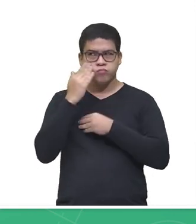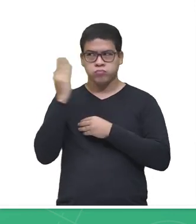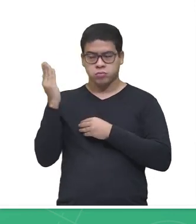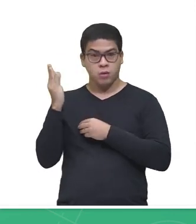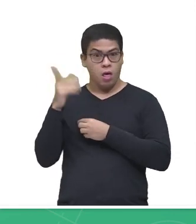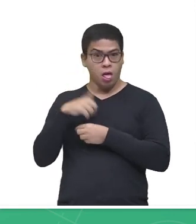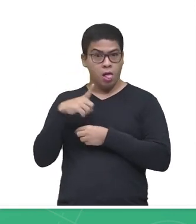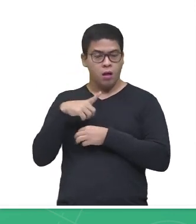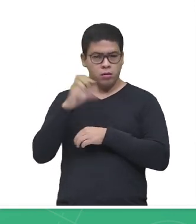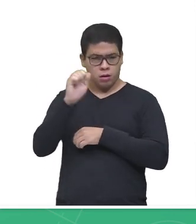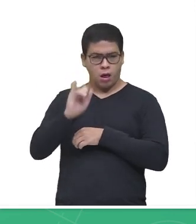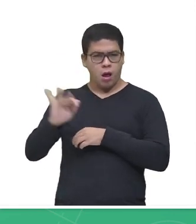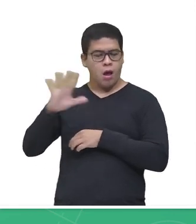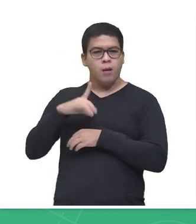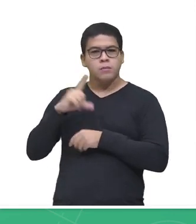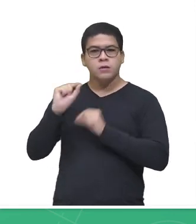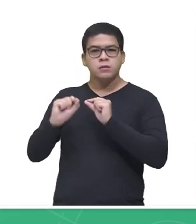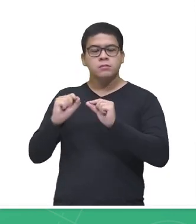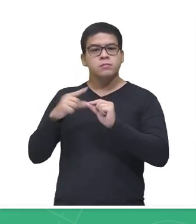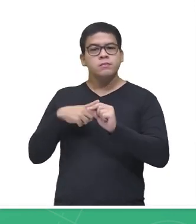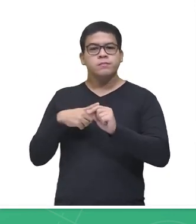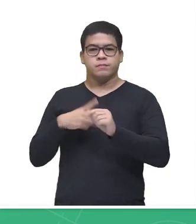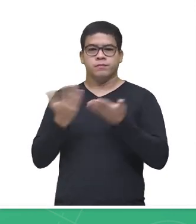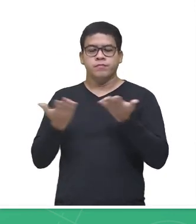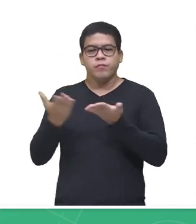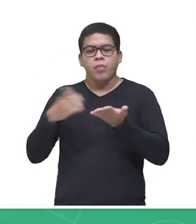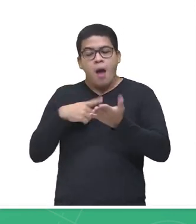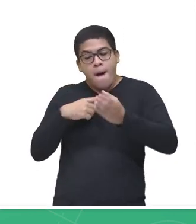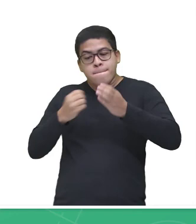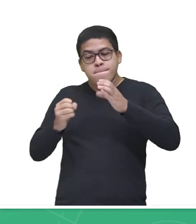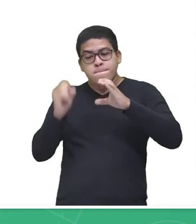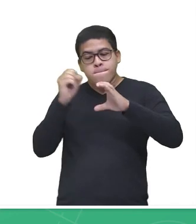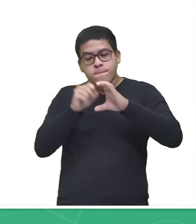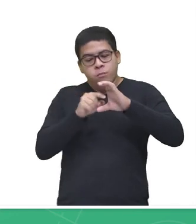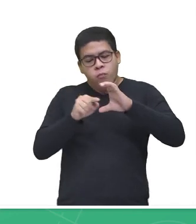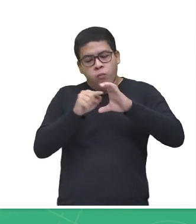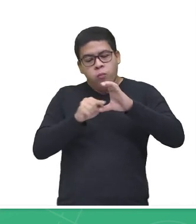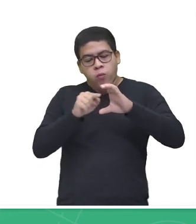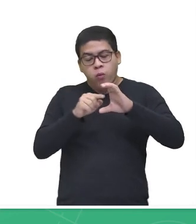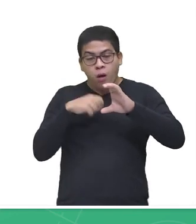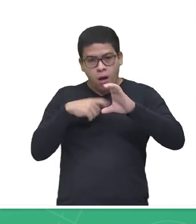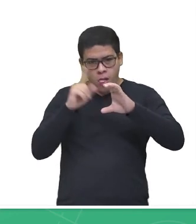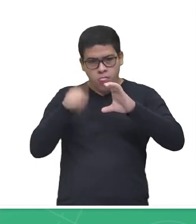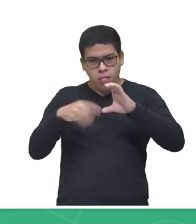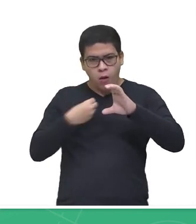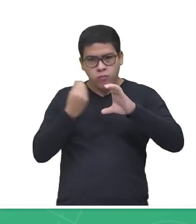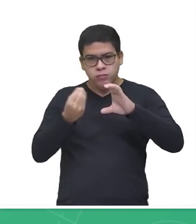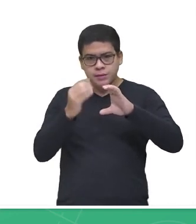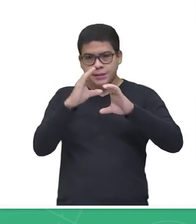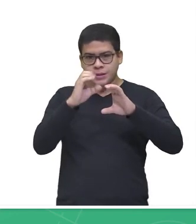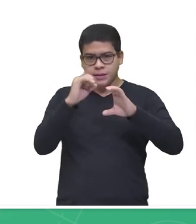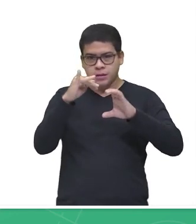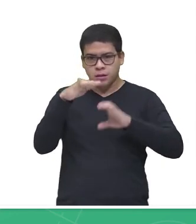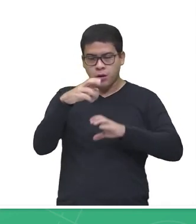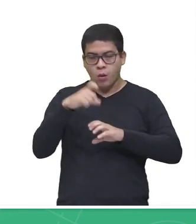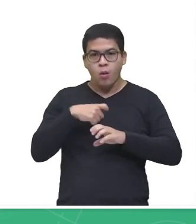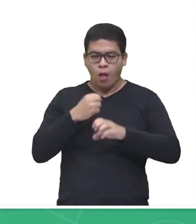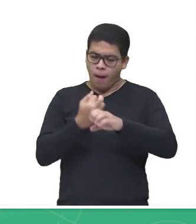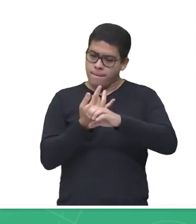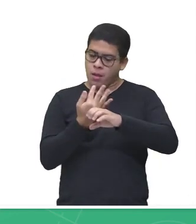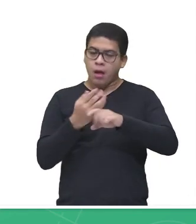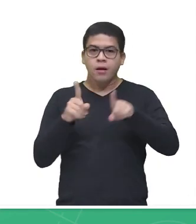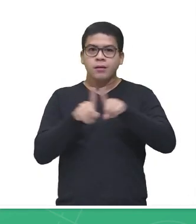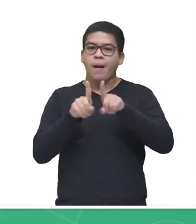flagelos aí são originários dos centríolos, assim como os cílios, como a gente pôde observar na nossa aula, tá bom? Então, parabéns aí para